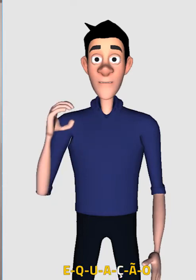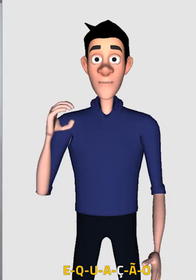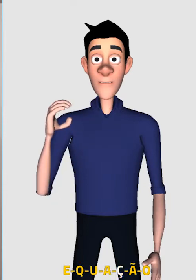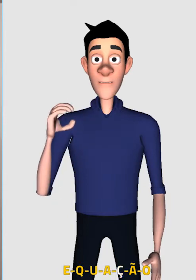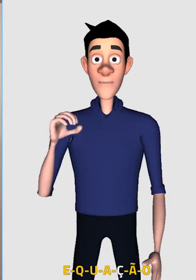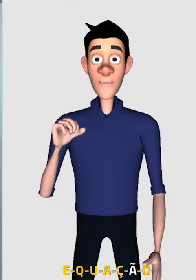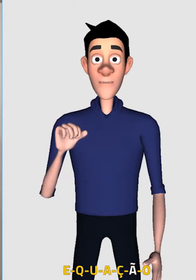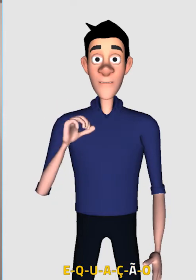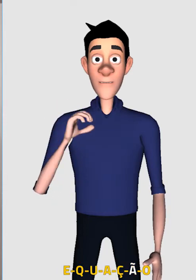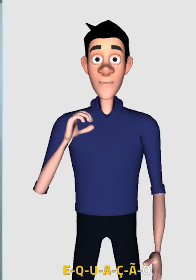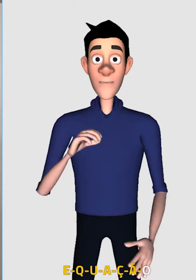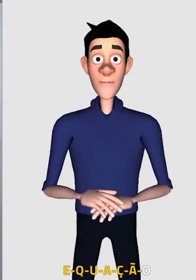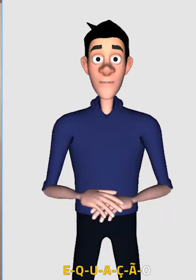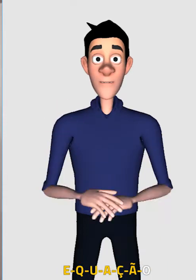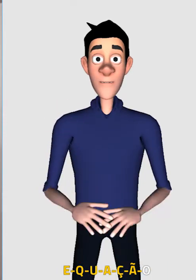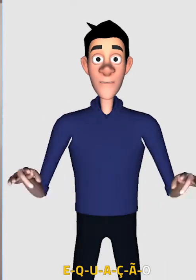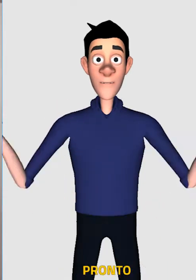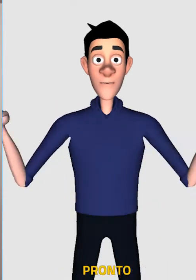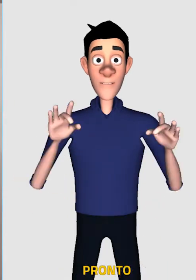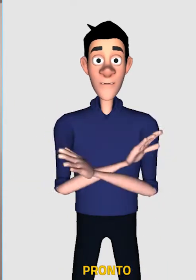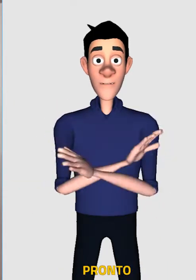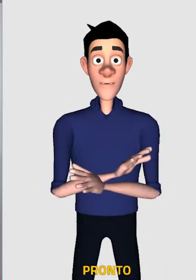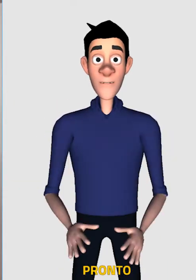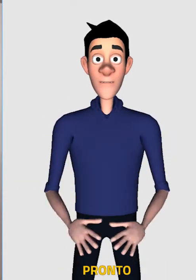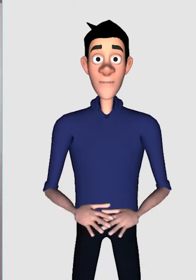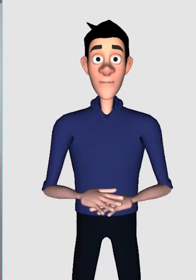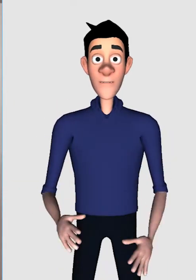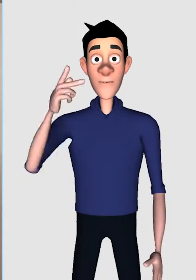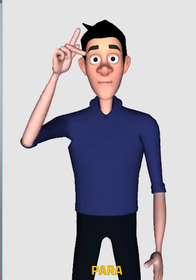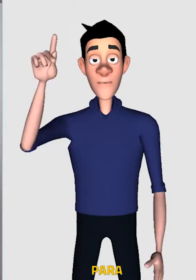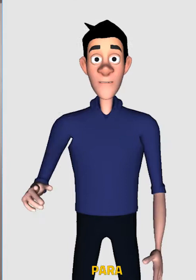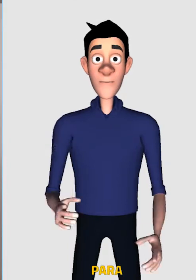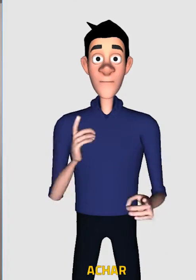A, quanto tempo ele demora, né, de voo?